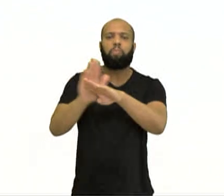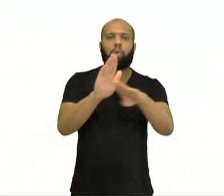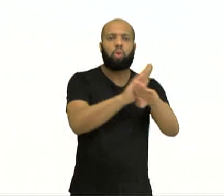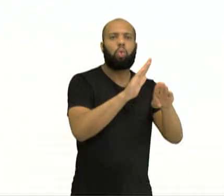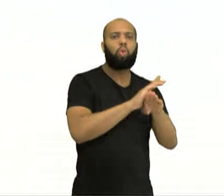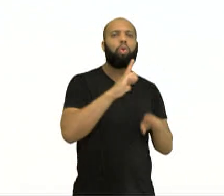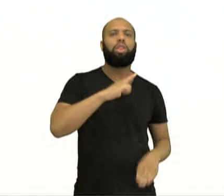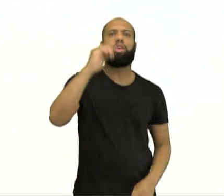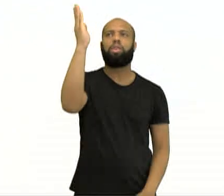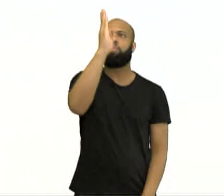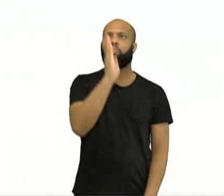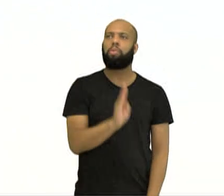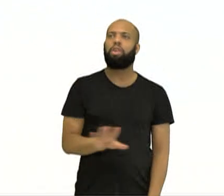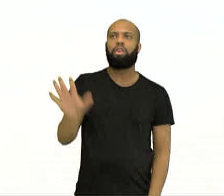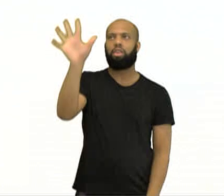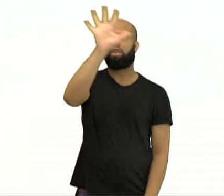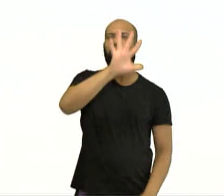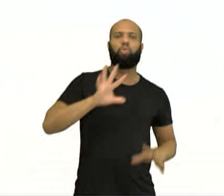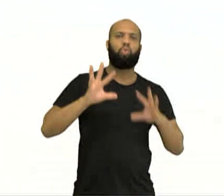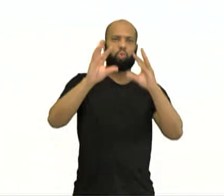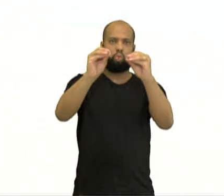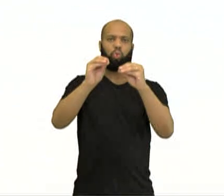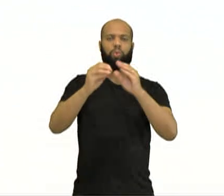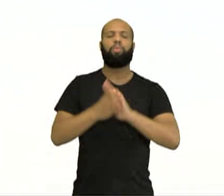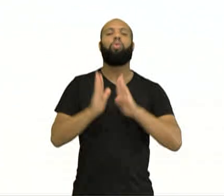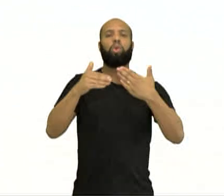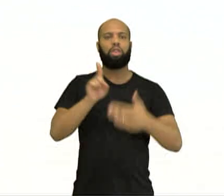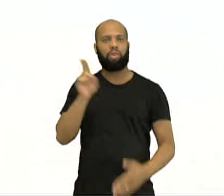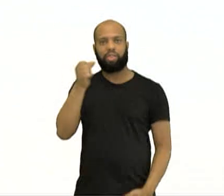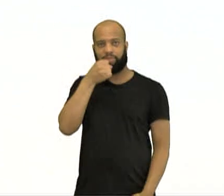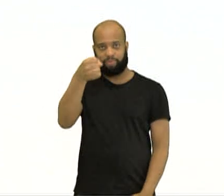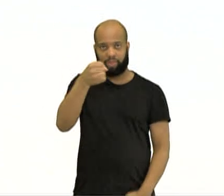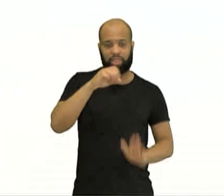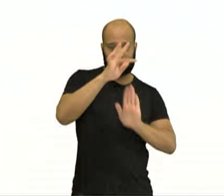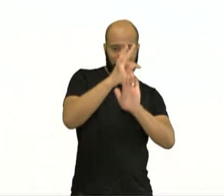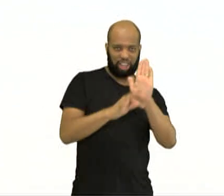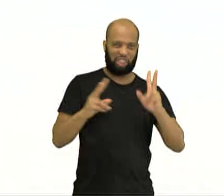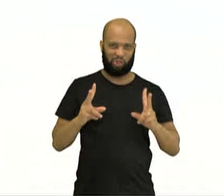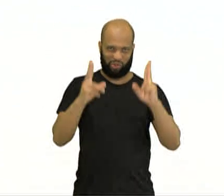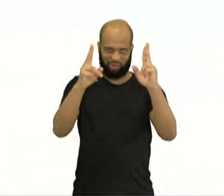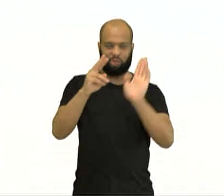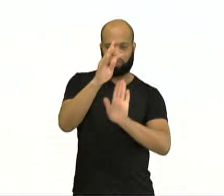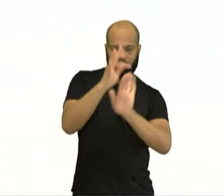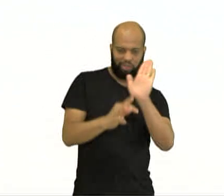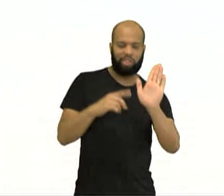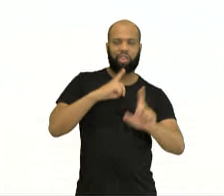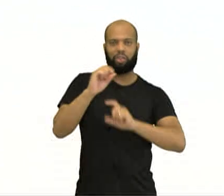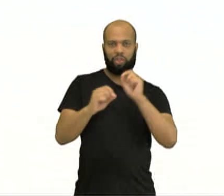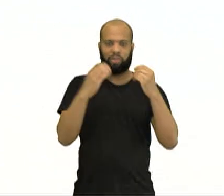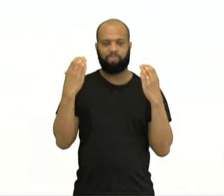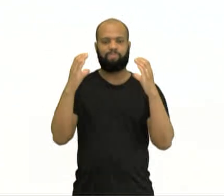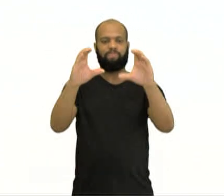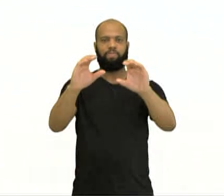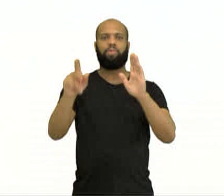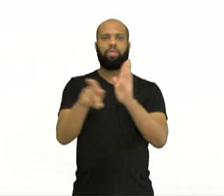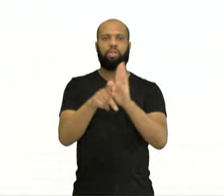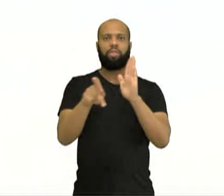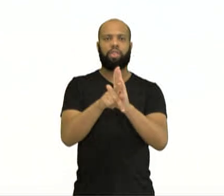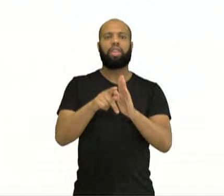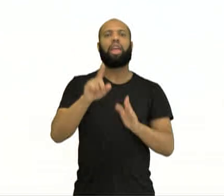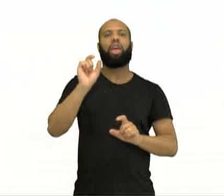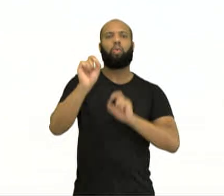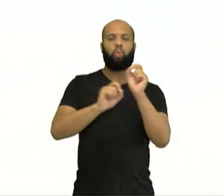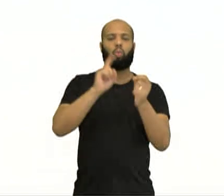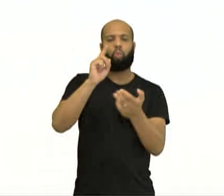pelo país. Essa reportagem, esse trecho de reportagem, foi publicada na revista